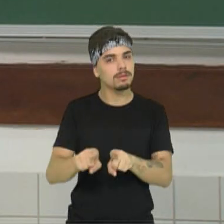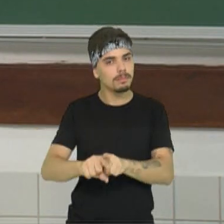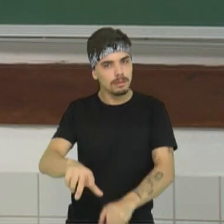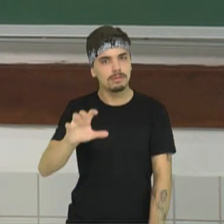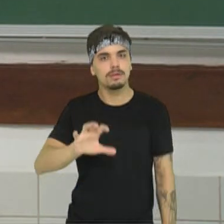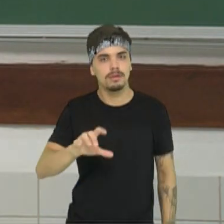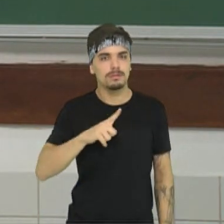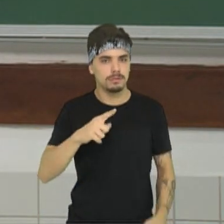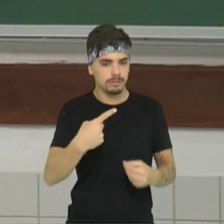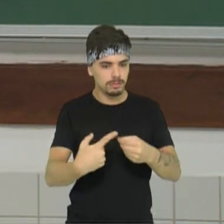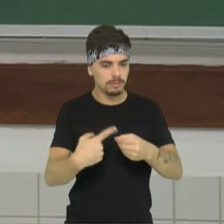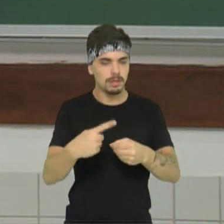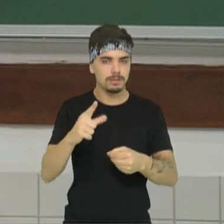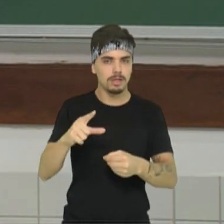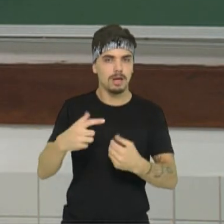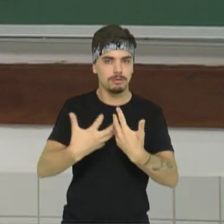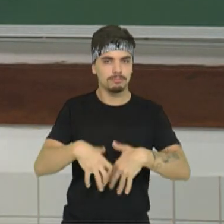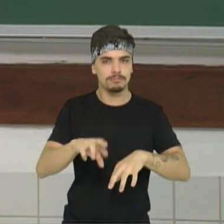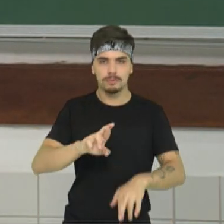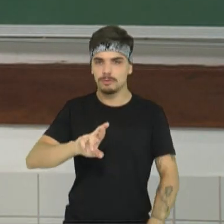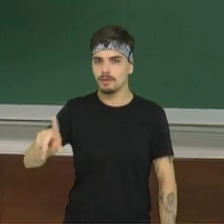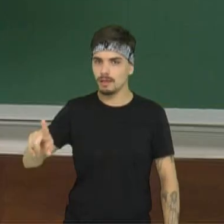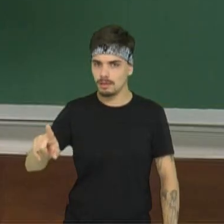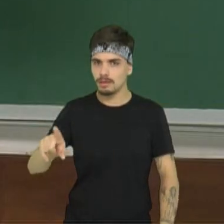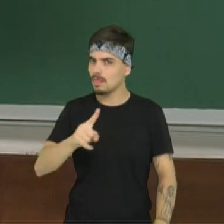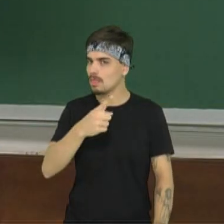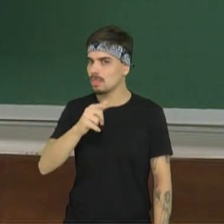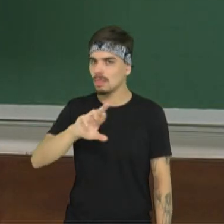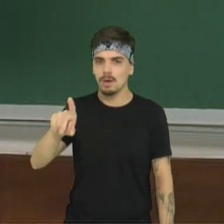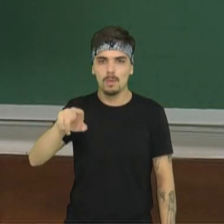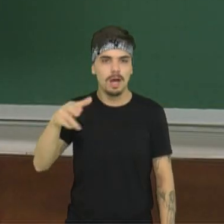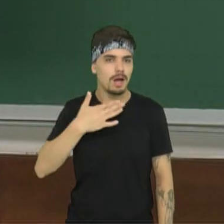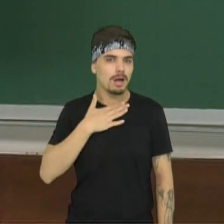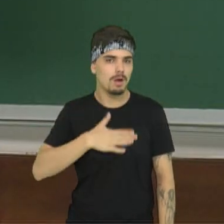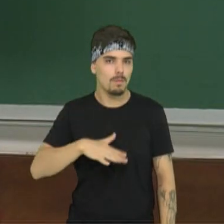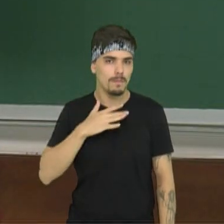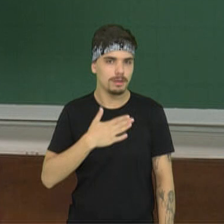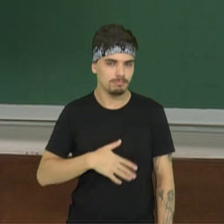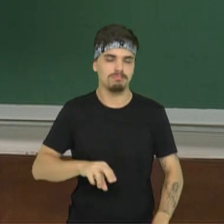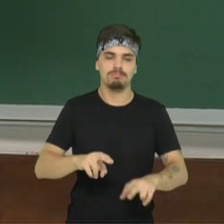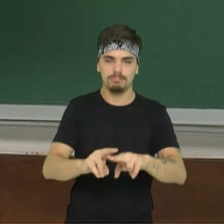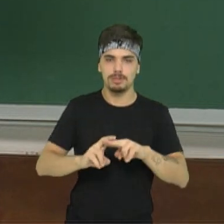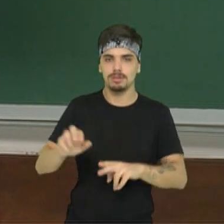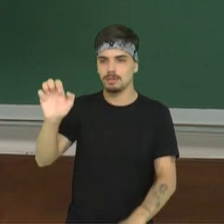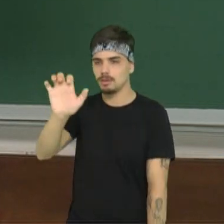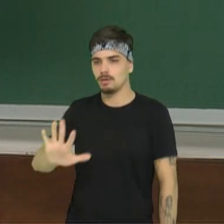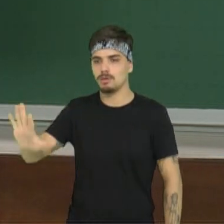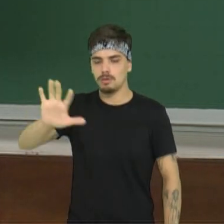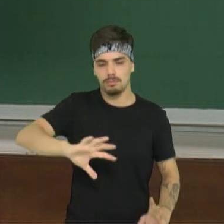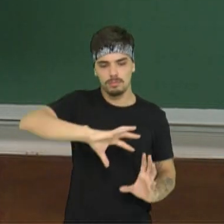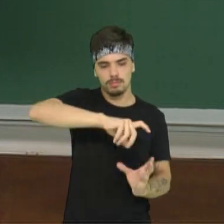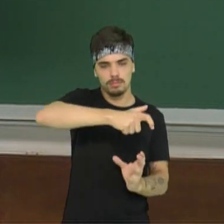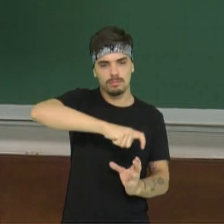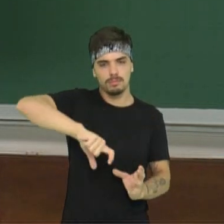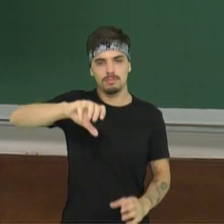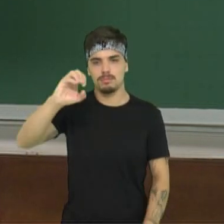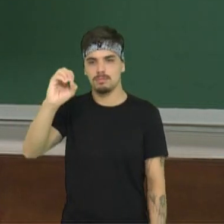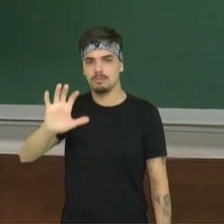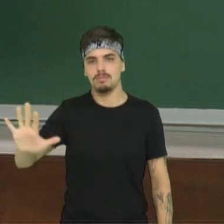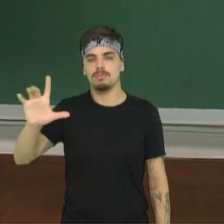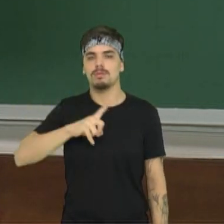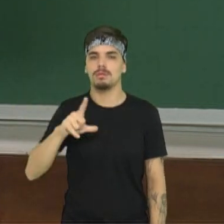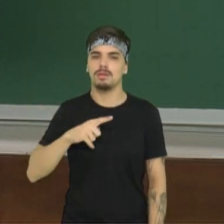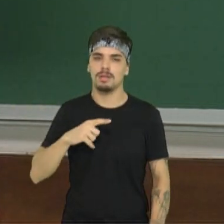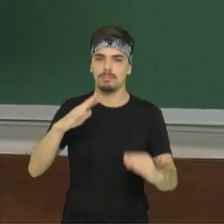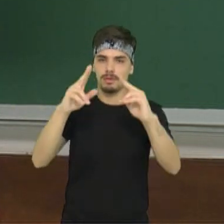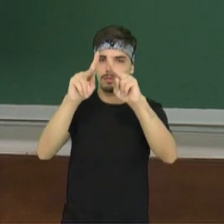uma configuração diferente, não são cidades tão calmas. Na Europa Ocidental também temos algumas cidades. Paris é